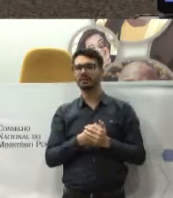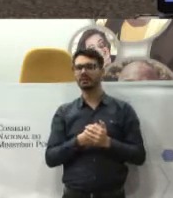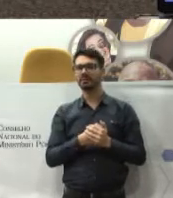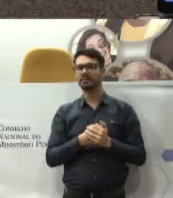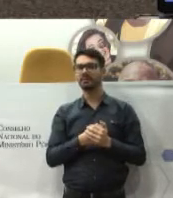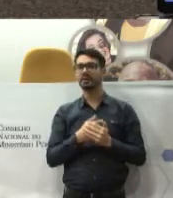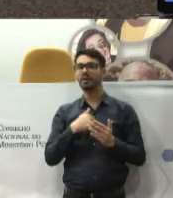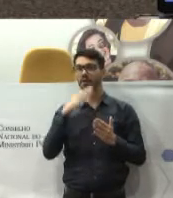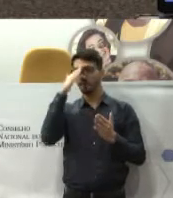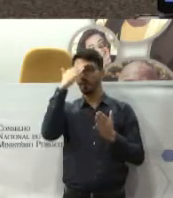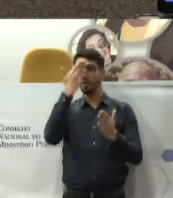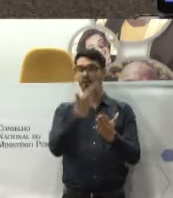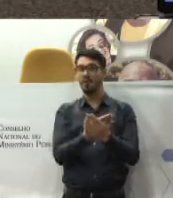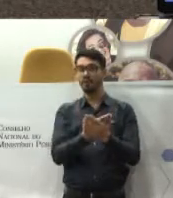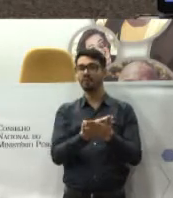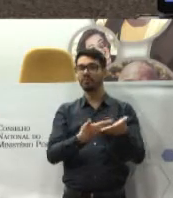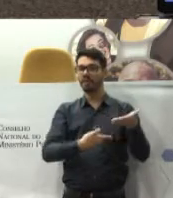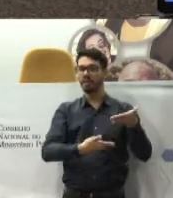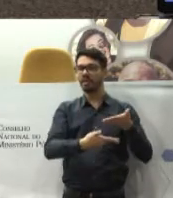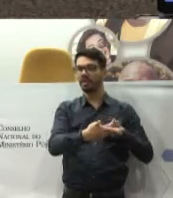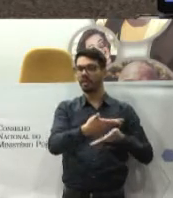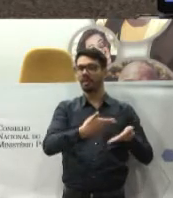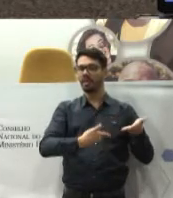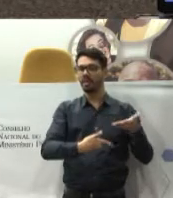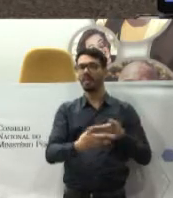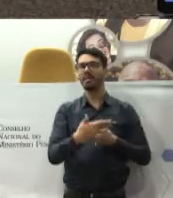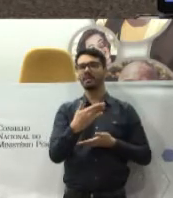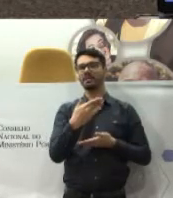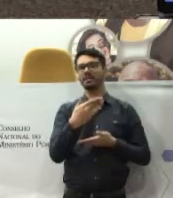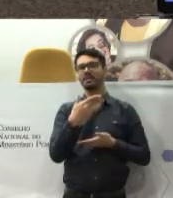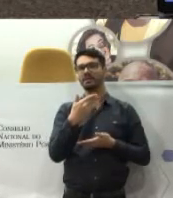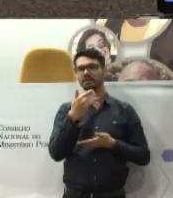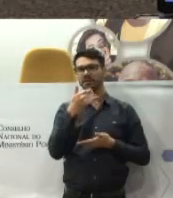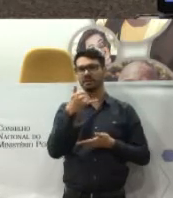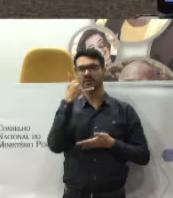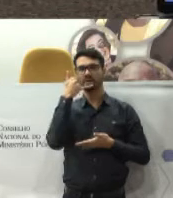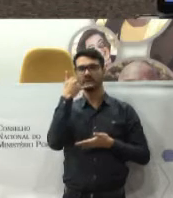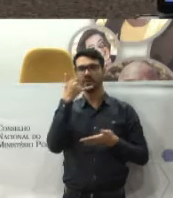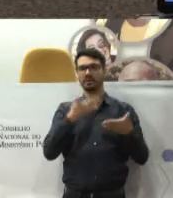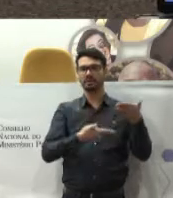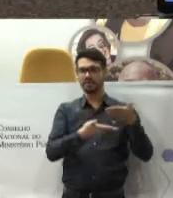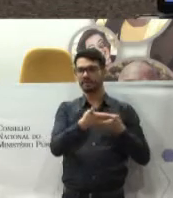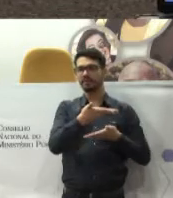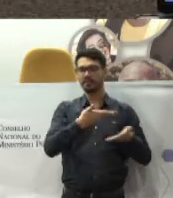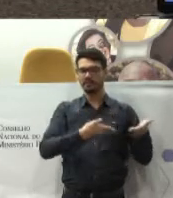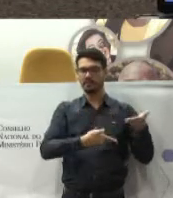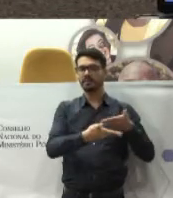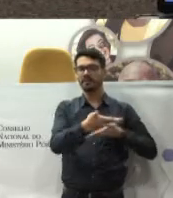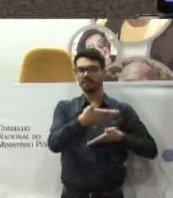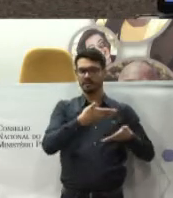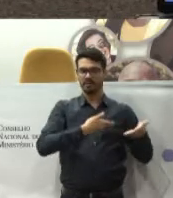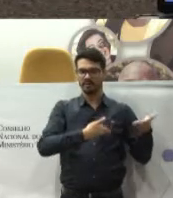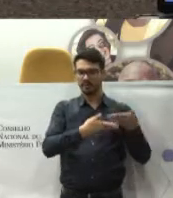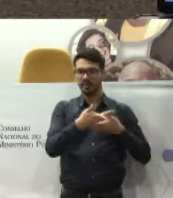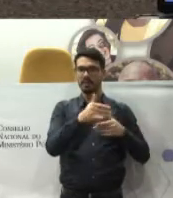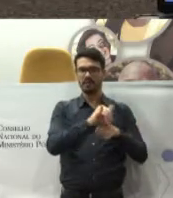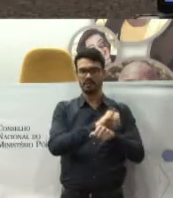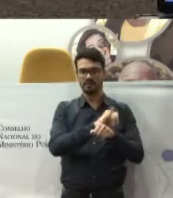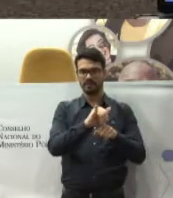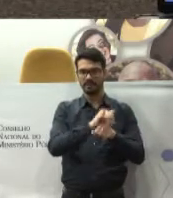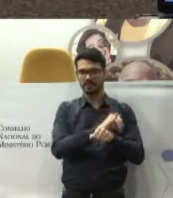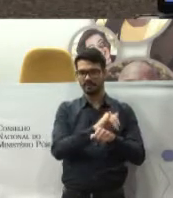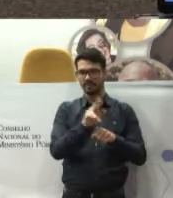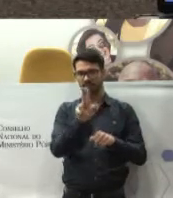essa confiança mútua e o diálogo aberto a qualquer momento é algo que é uma estratégia que foi utilizada, que